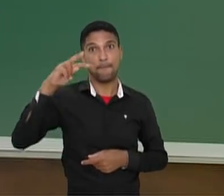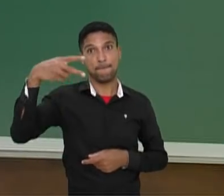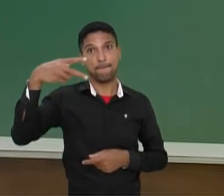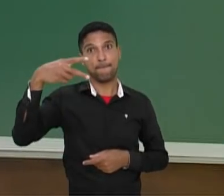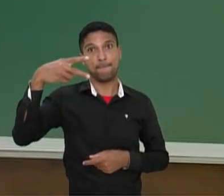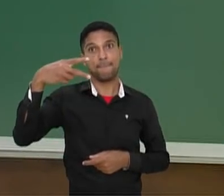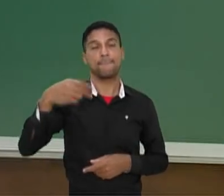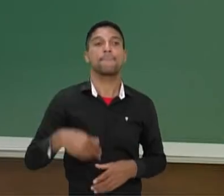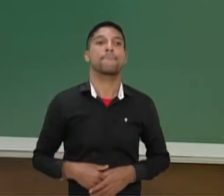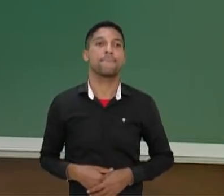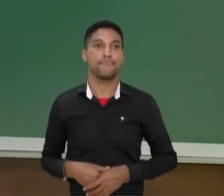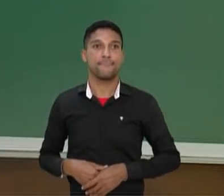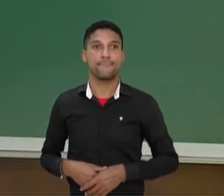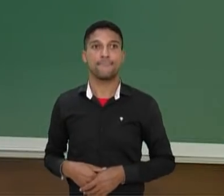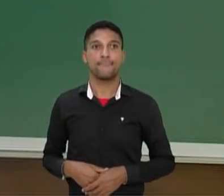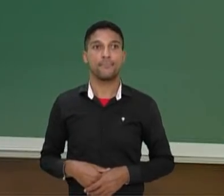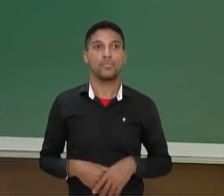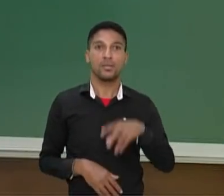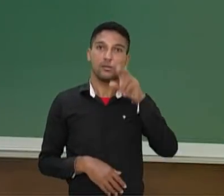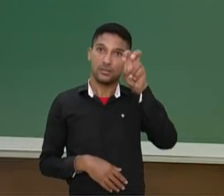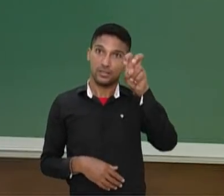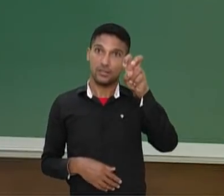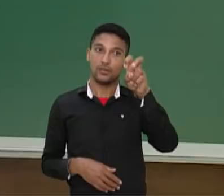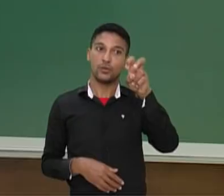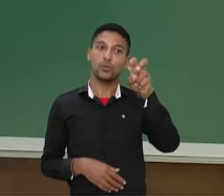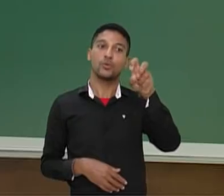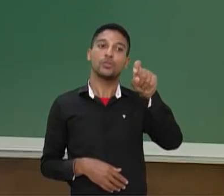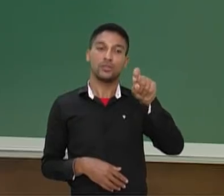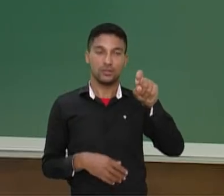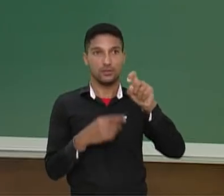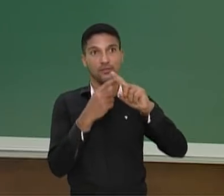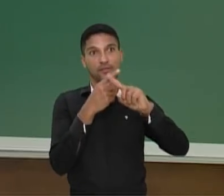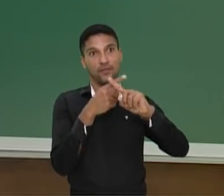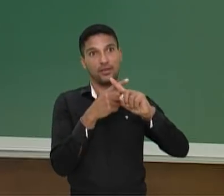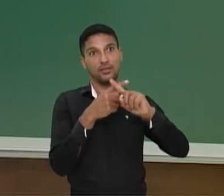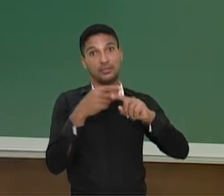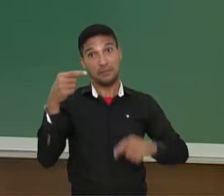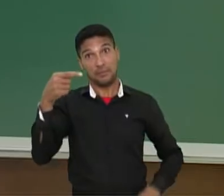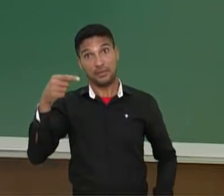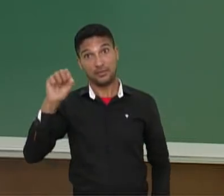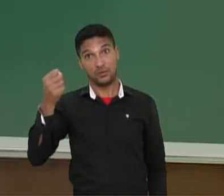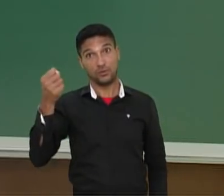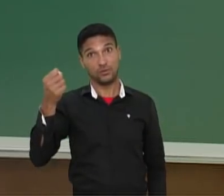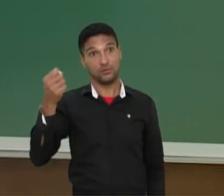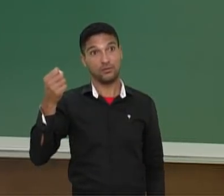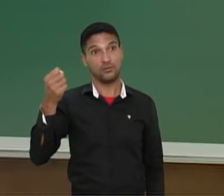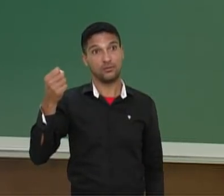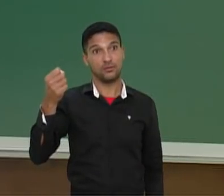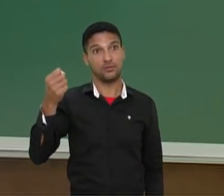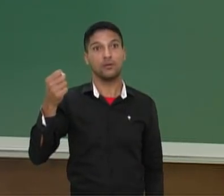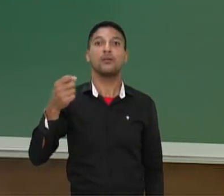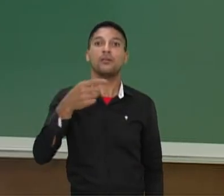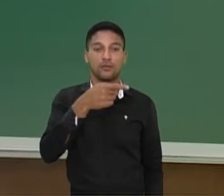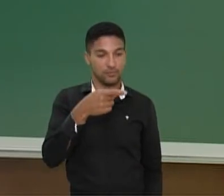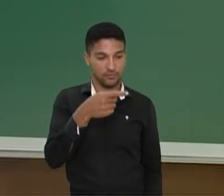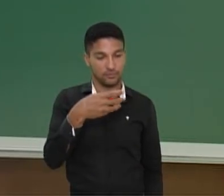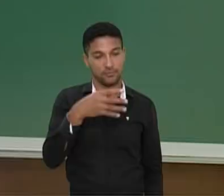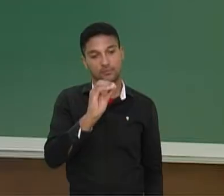foi. 5x vezes 8. 5 vezes menos 8, menos